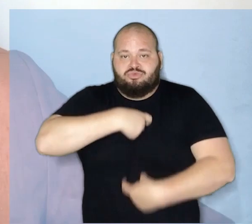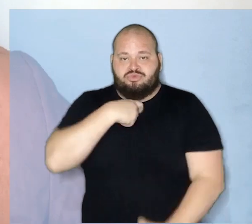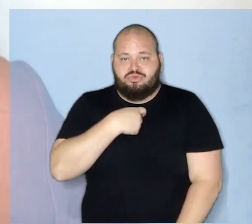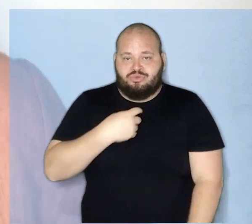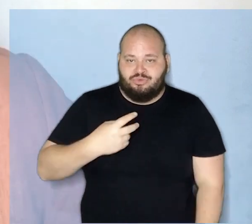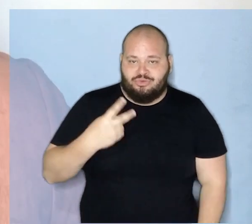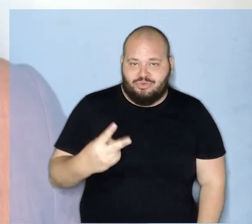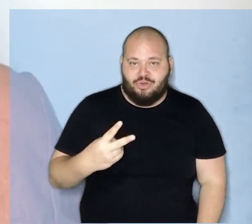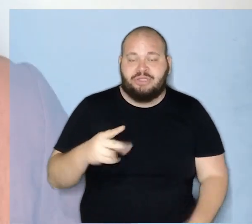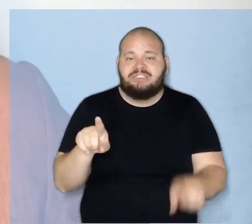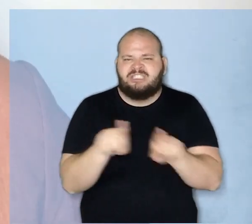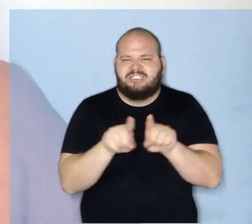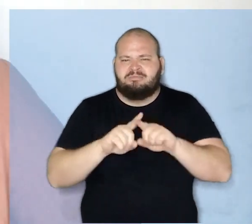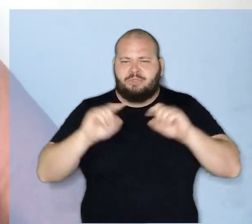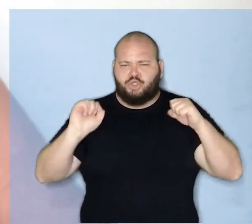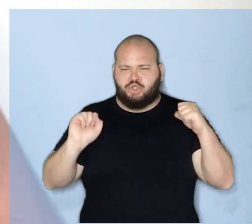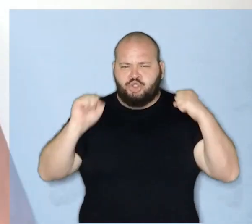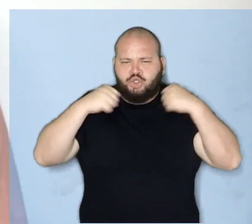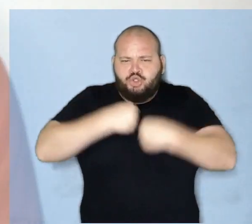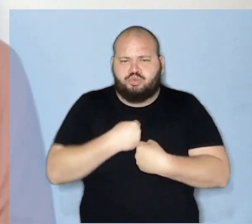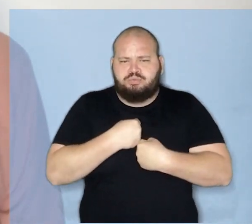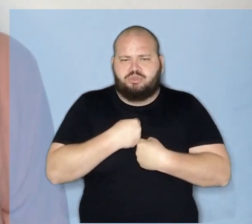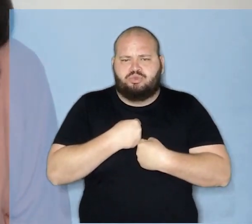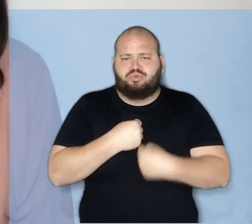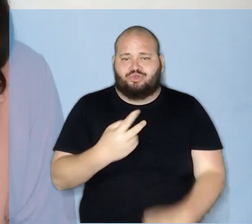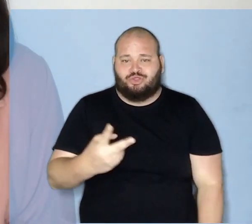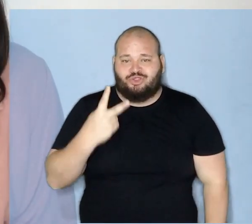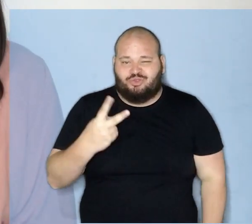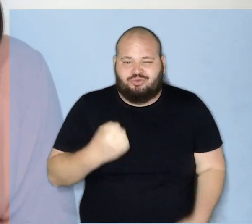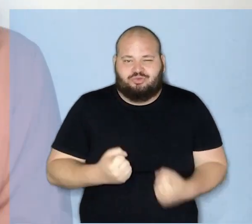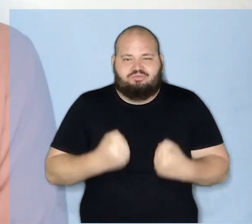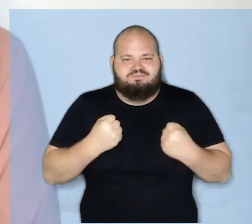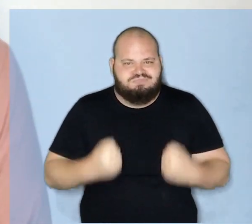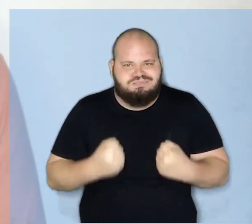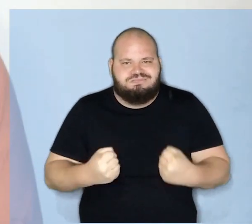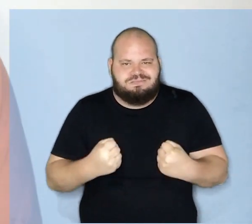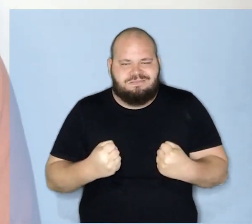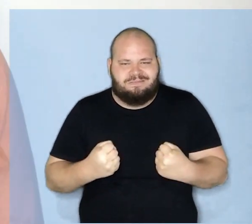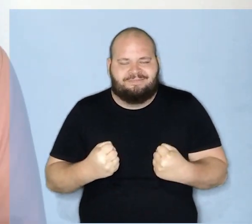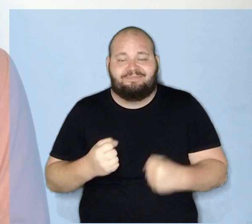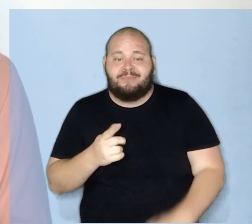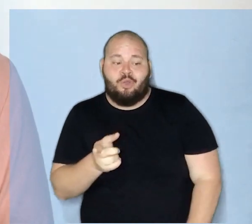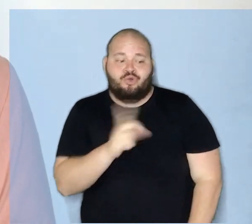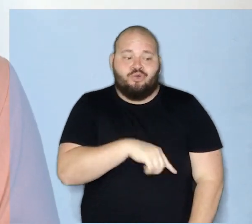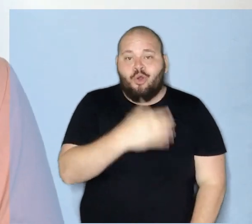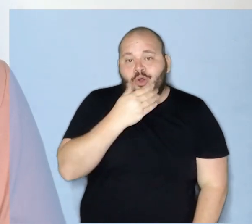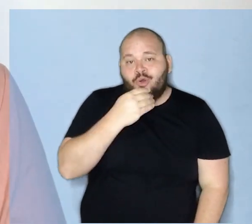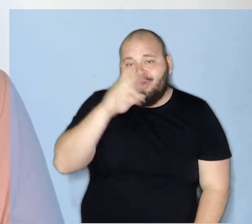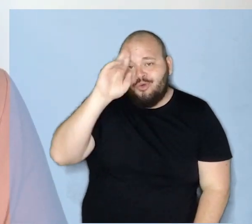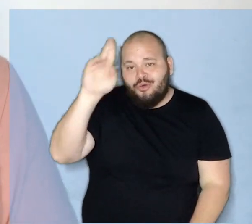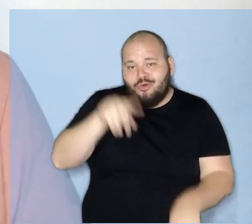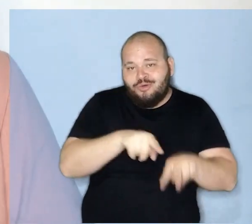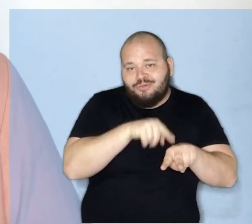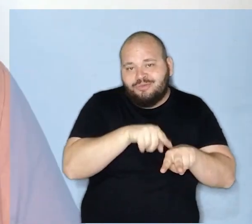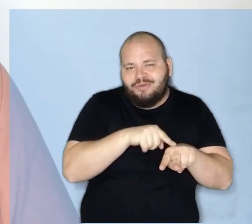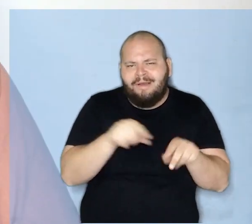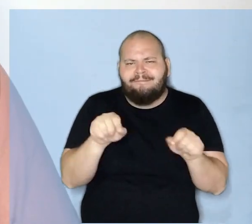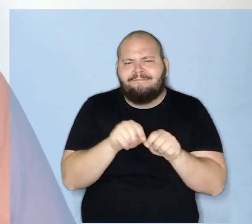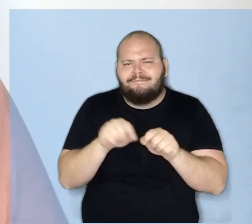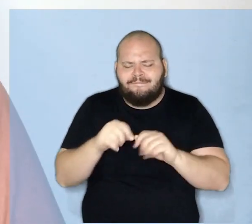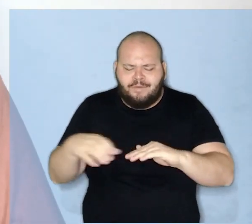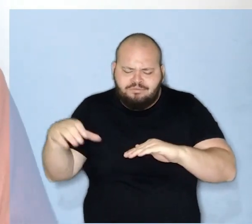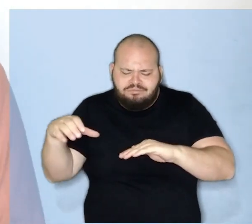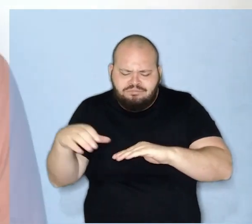2 sobretudos bem grossos. Enquanto isso, o senhor chinelo estava fabricando a